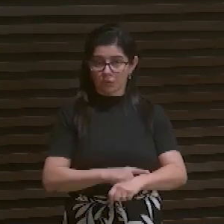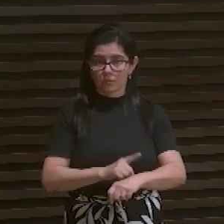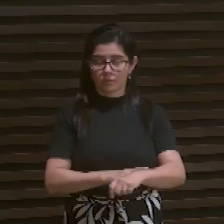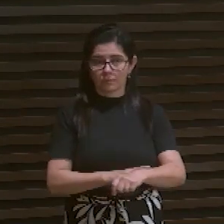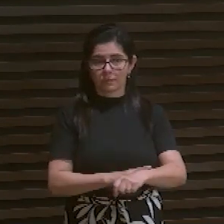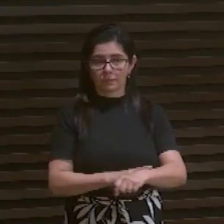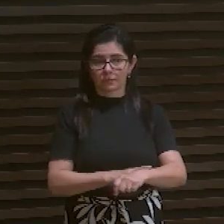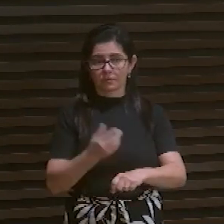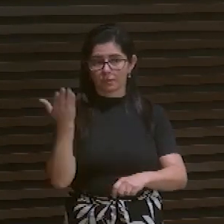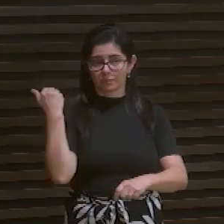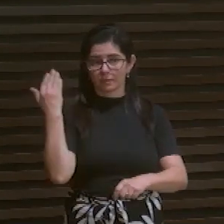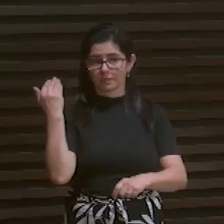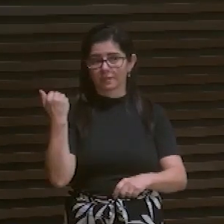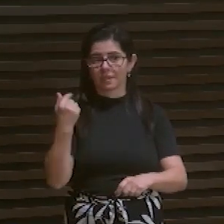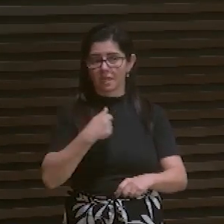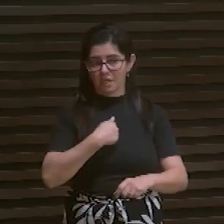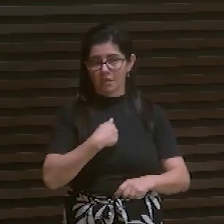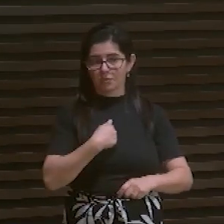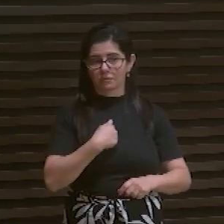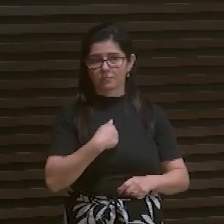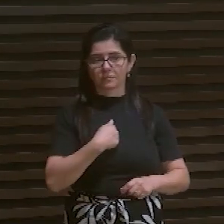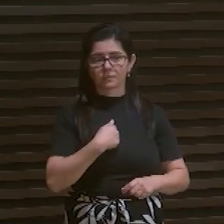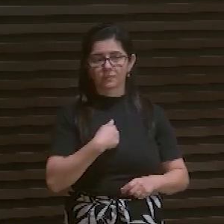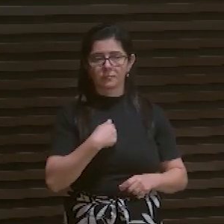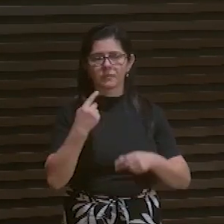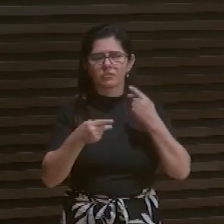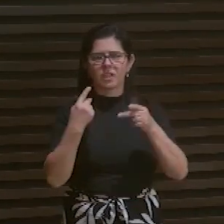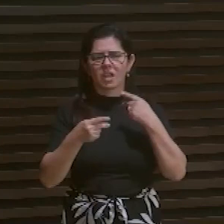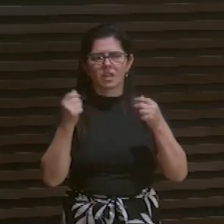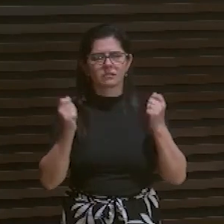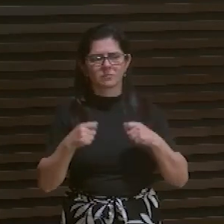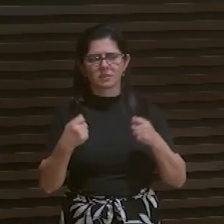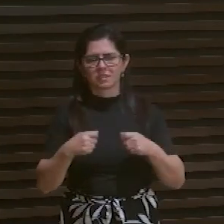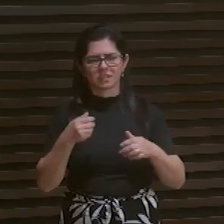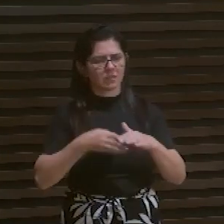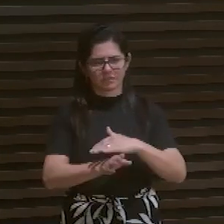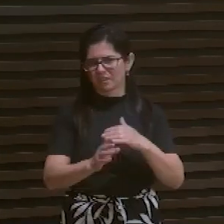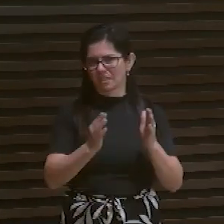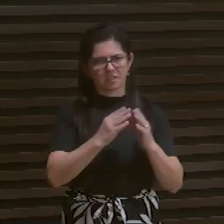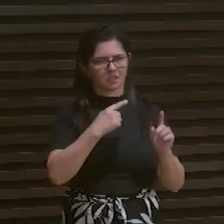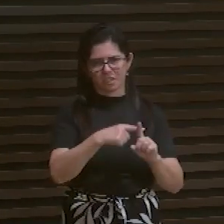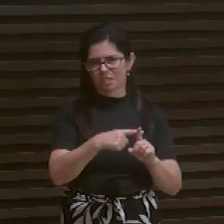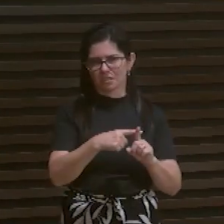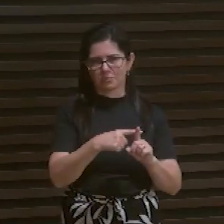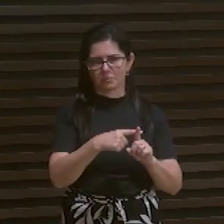esse desigrejado que falava que eu não precisava da igreja para ser um cristão. Eu não precisava vir na igreja, estava tudo